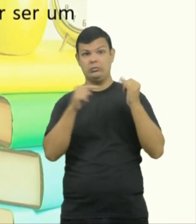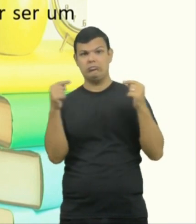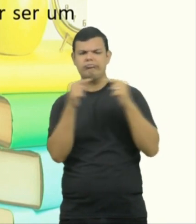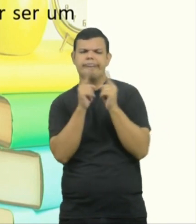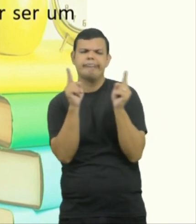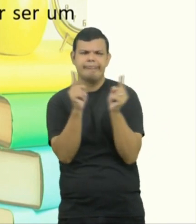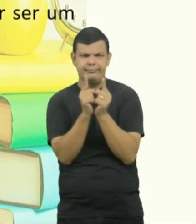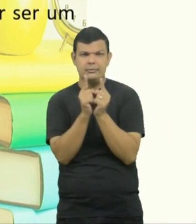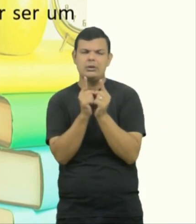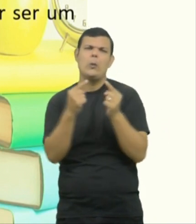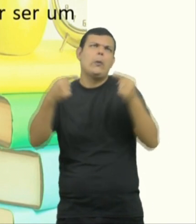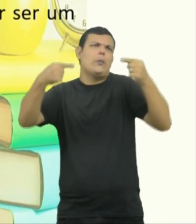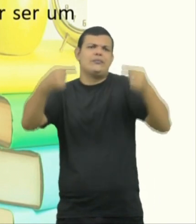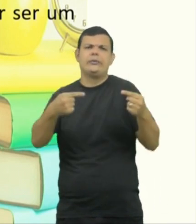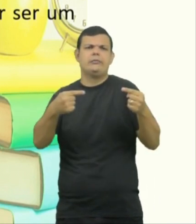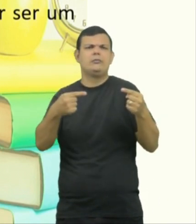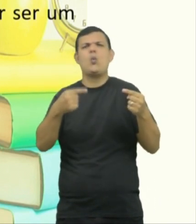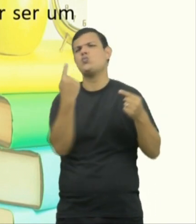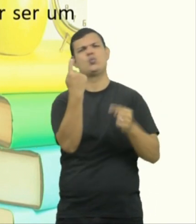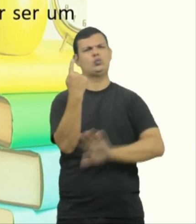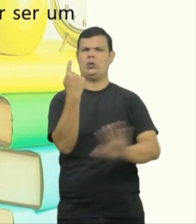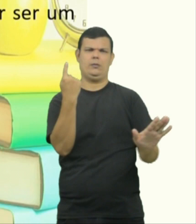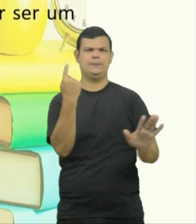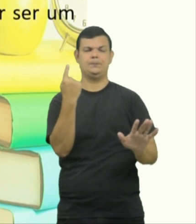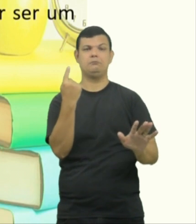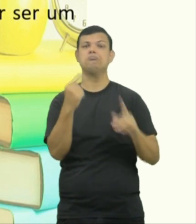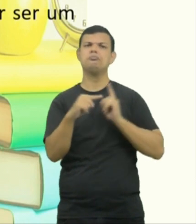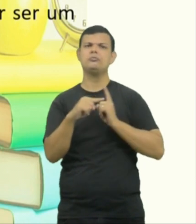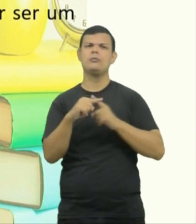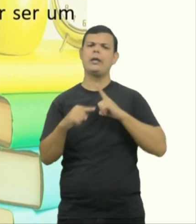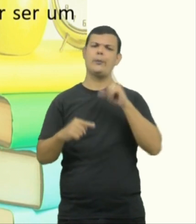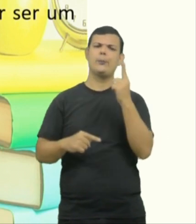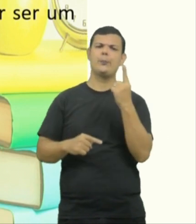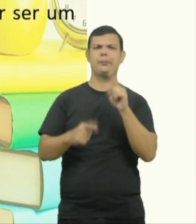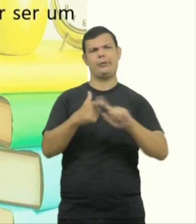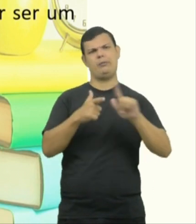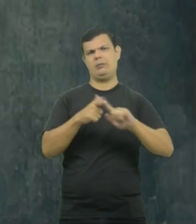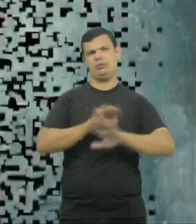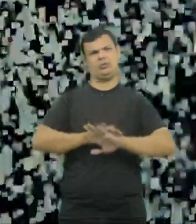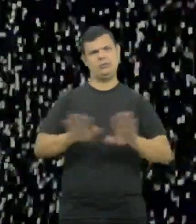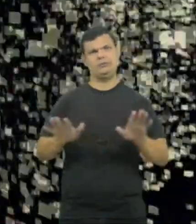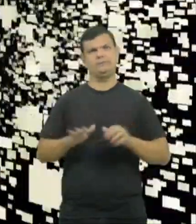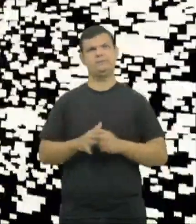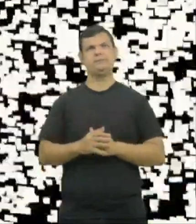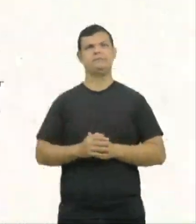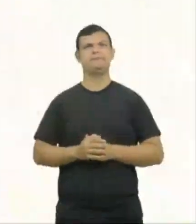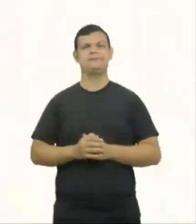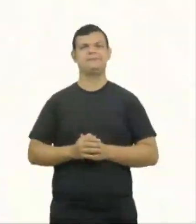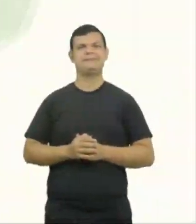bem curto, o conflito costuma ser único, ou seja, ter apenas um problema na história.